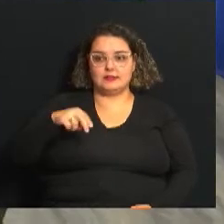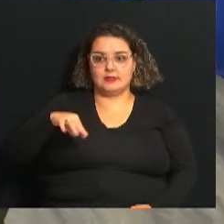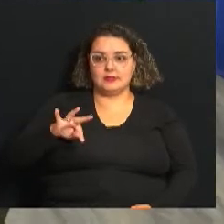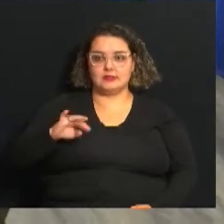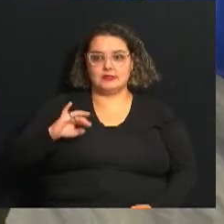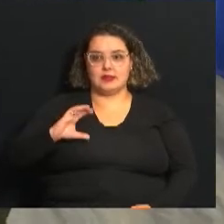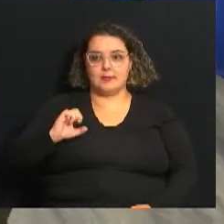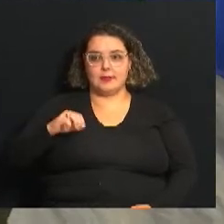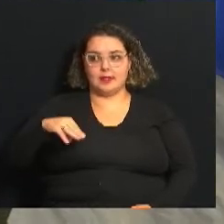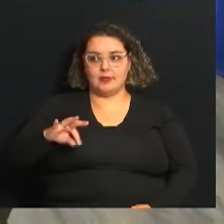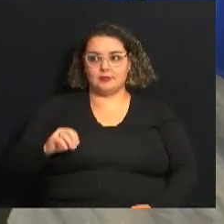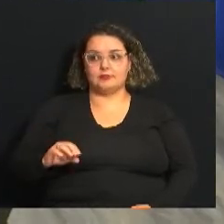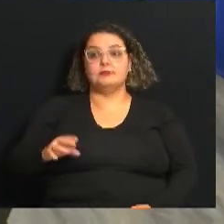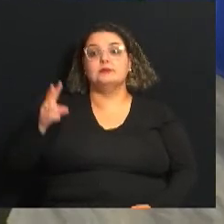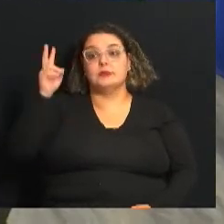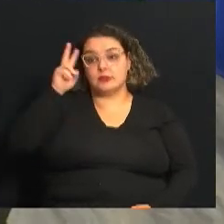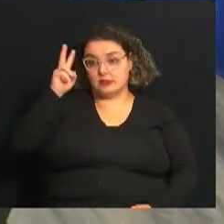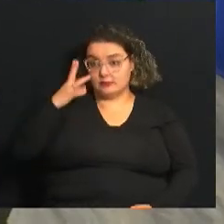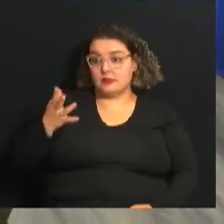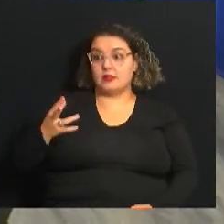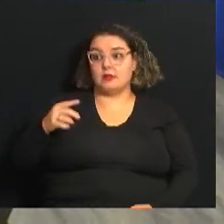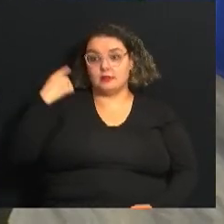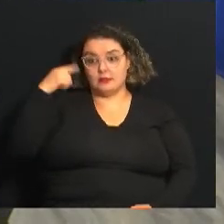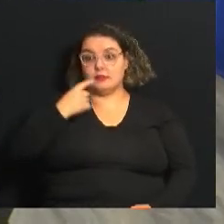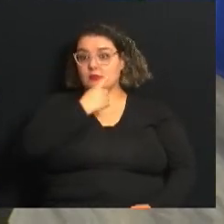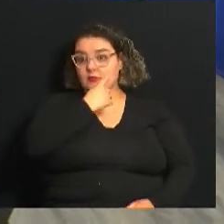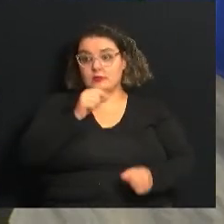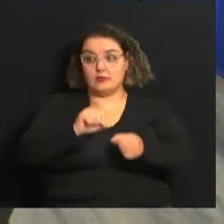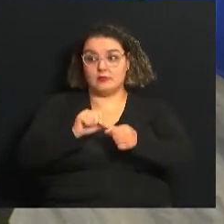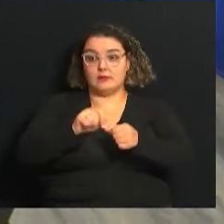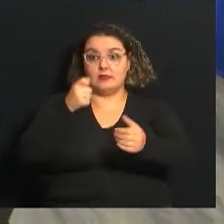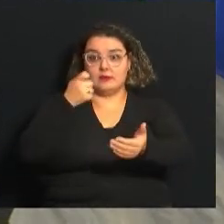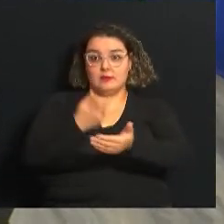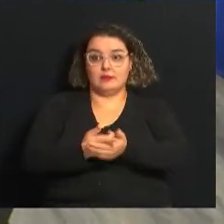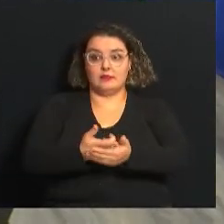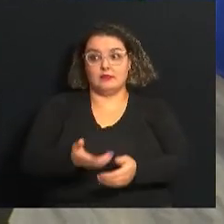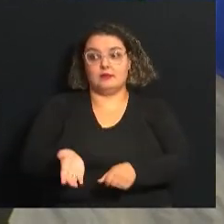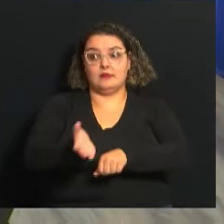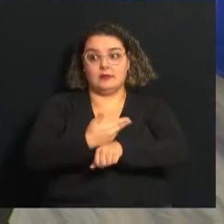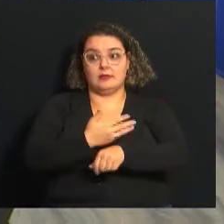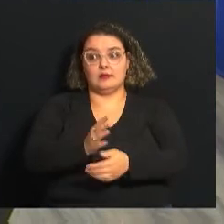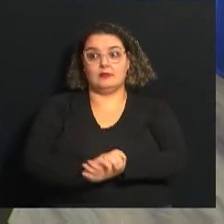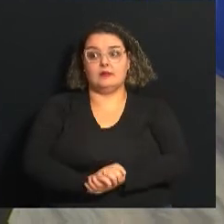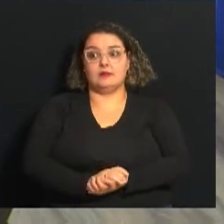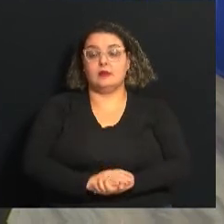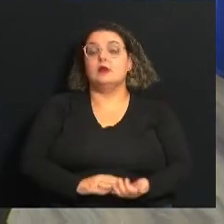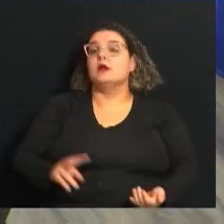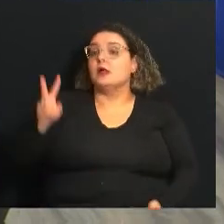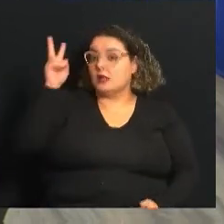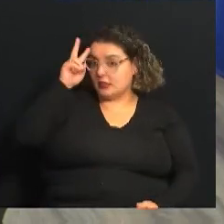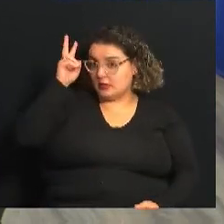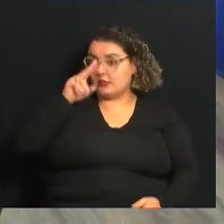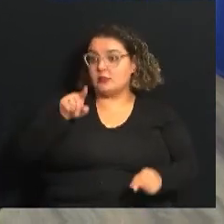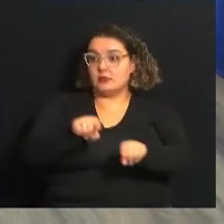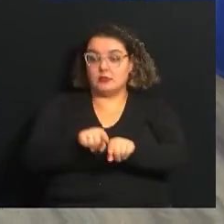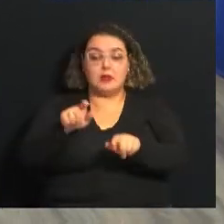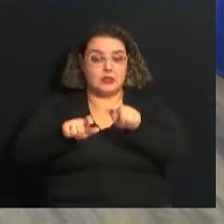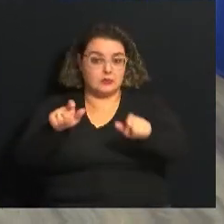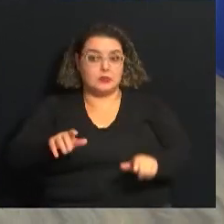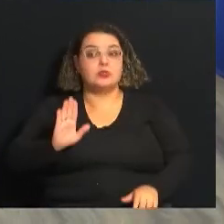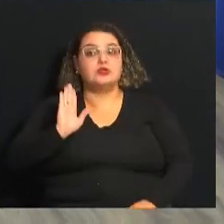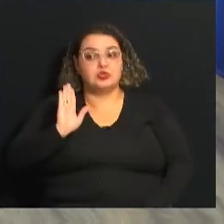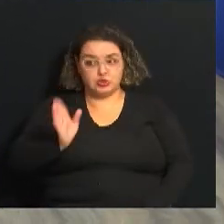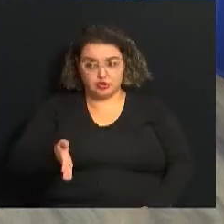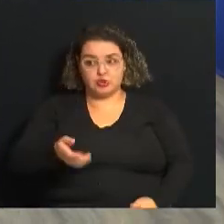Ainda bem que você já relembrou, Mirna Abreu, que já vou fazer este pagamento antecipado. A gente lembra que aquelas pessoas que já